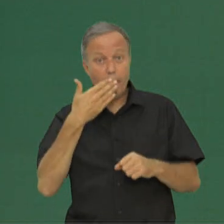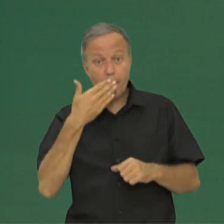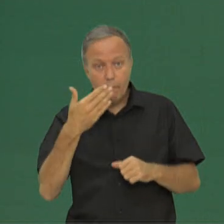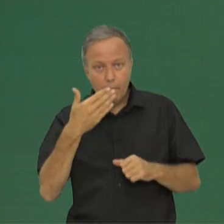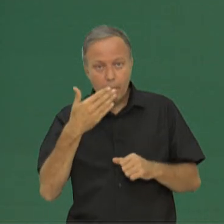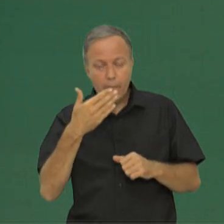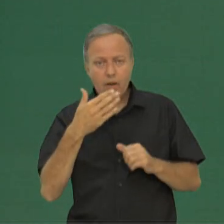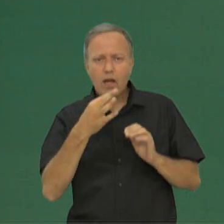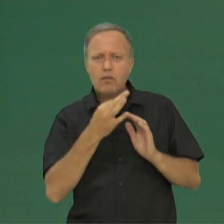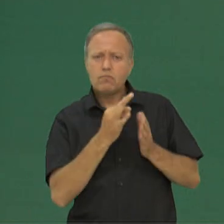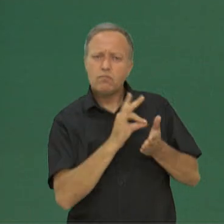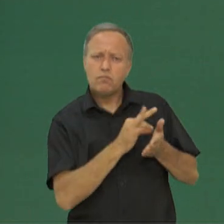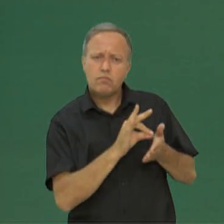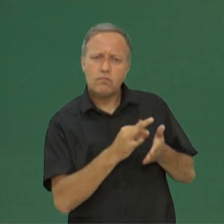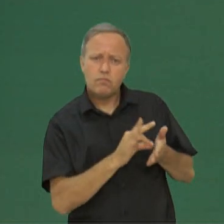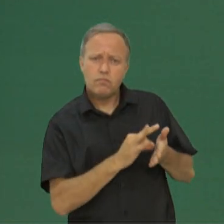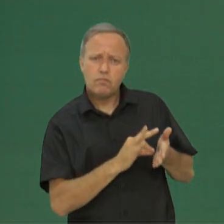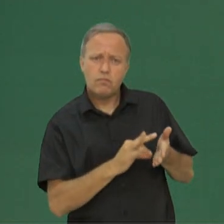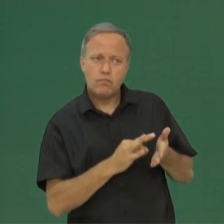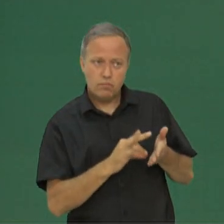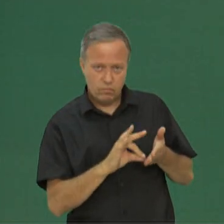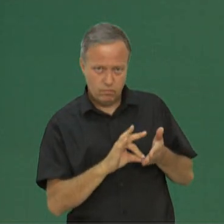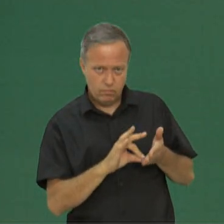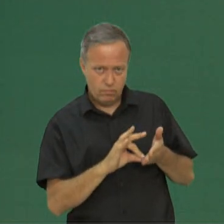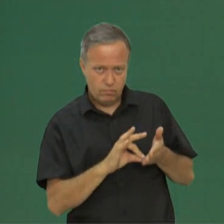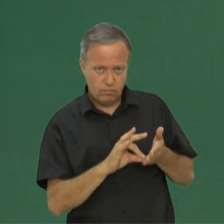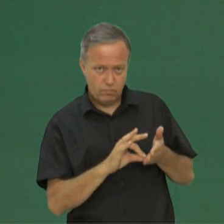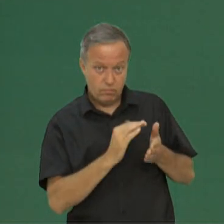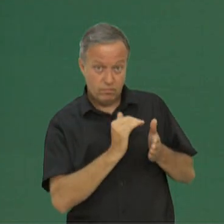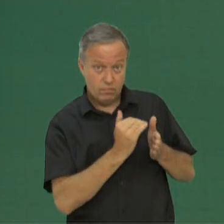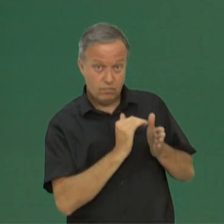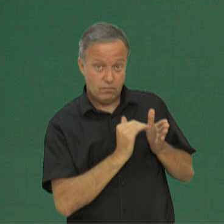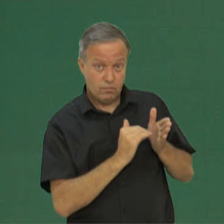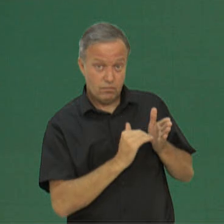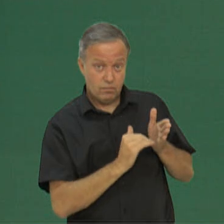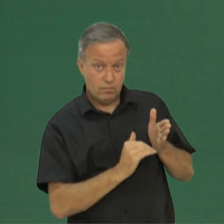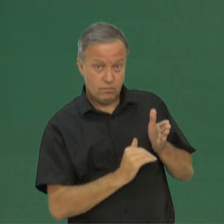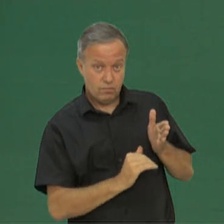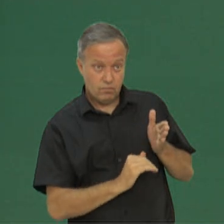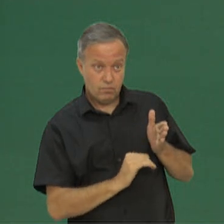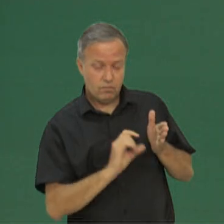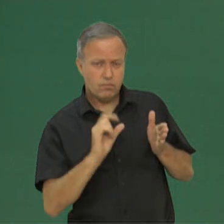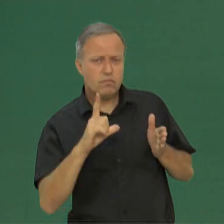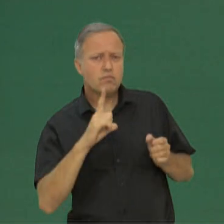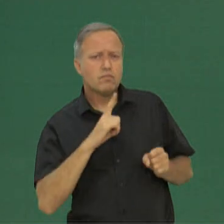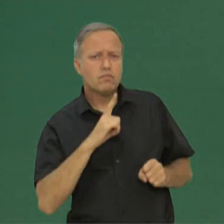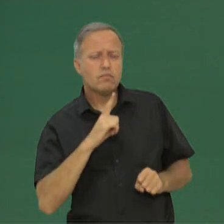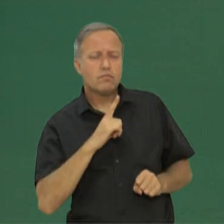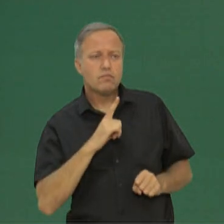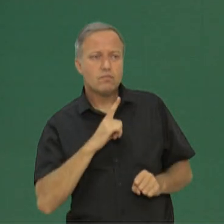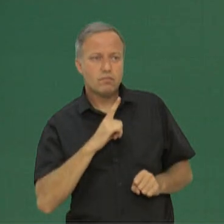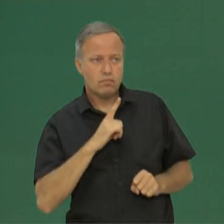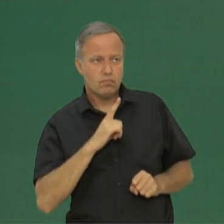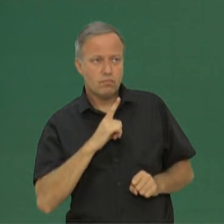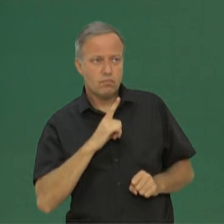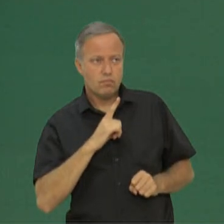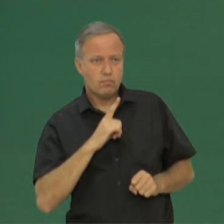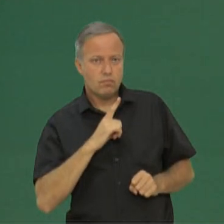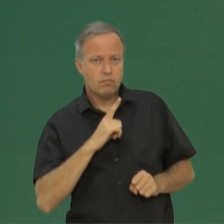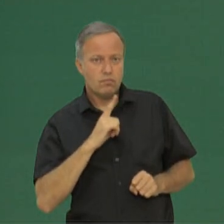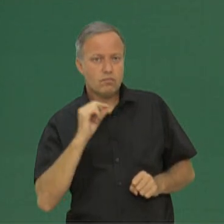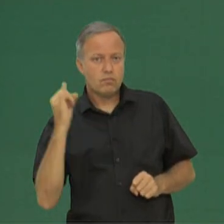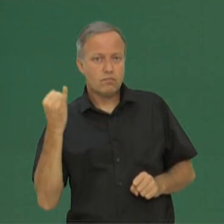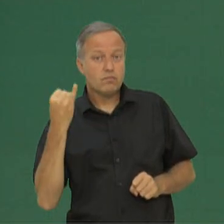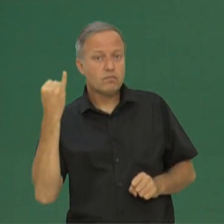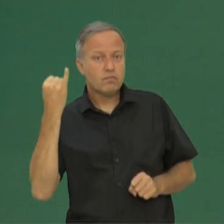você descreva esta apresentação, né? O que você viu nela? O que tinha nessa apresentação? O que foi